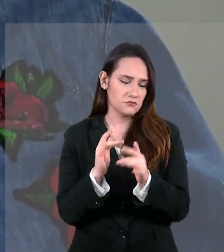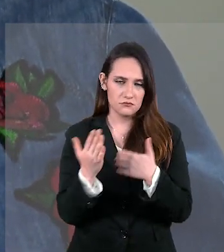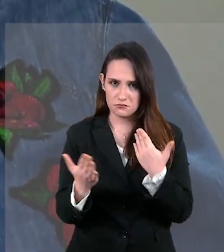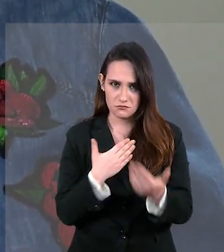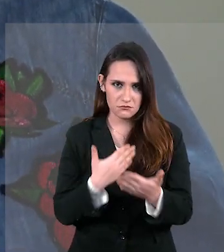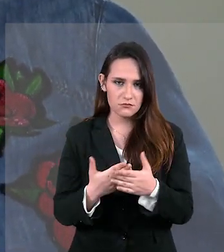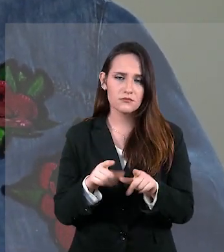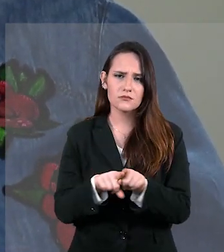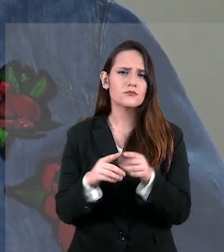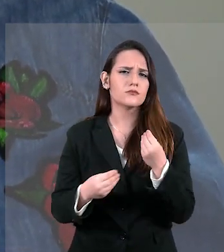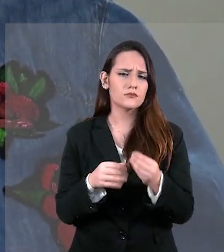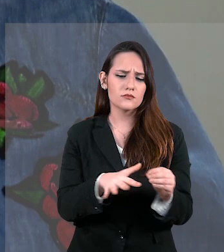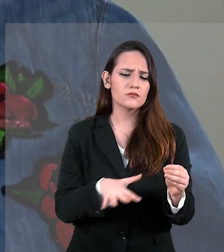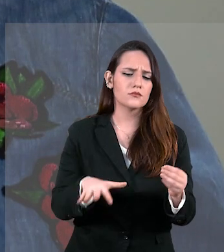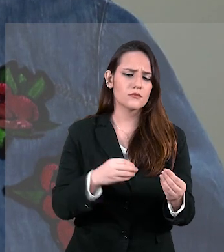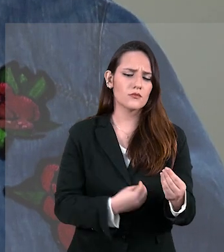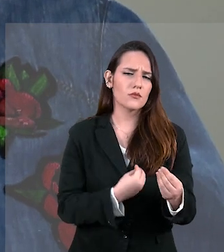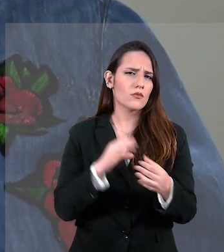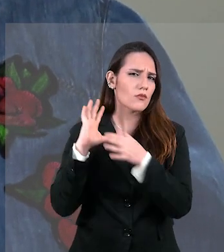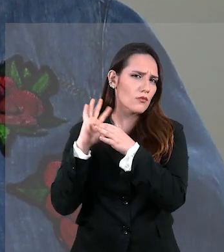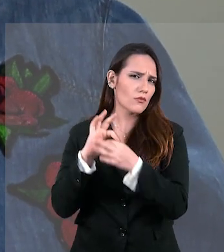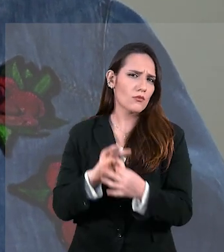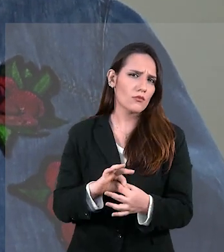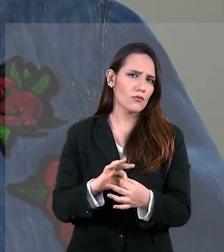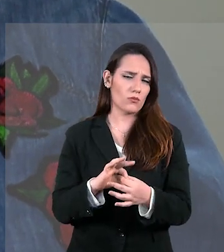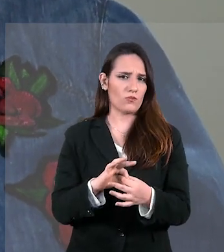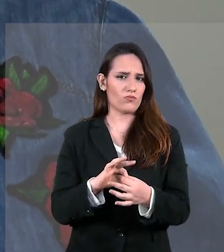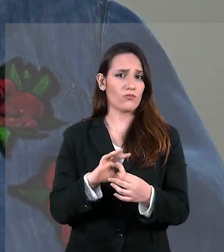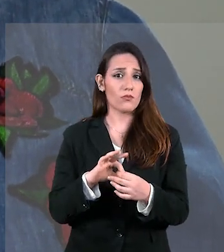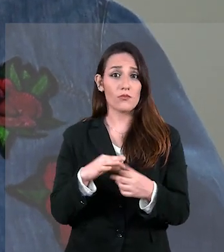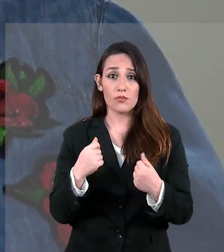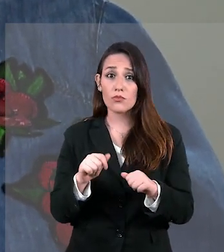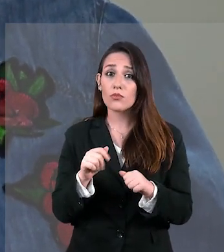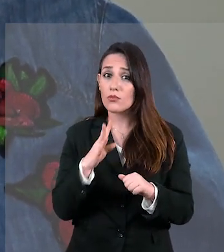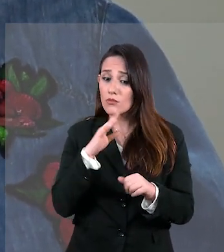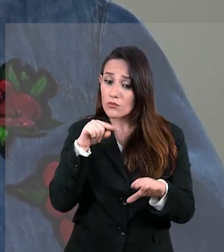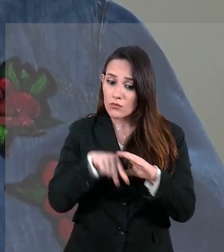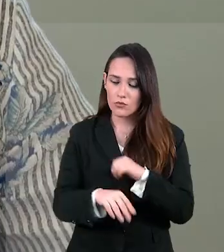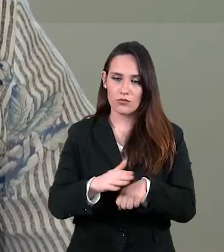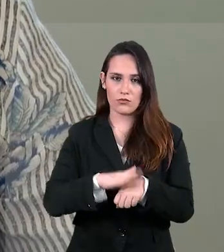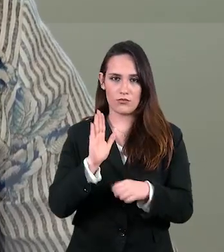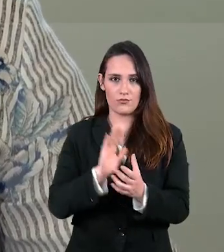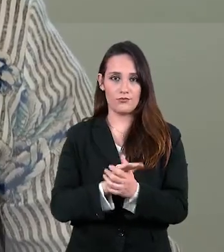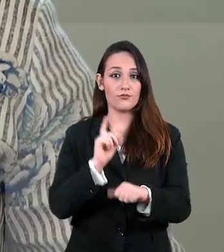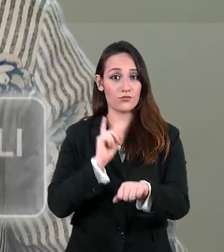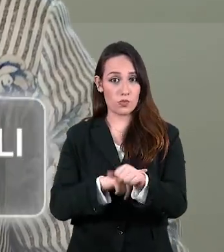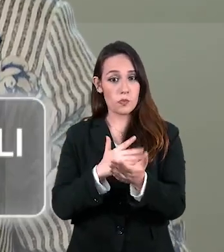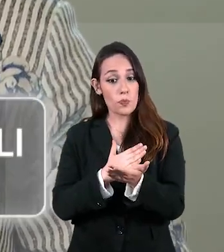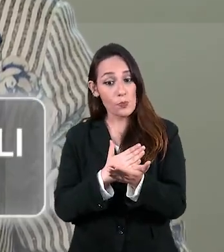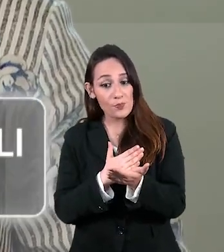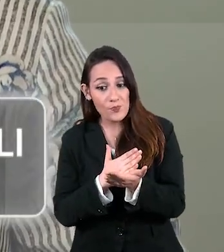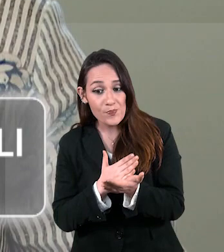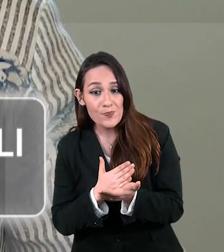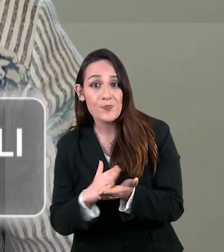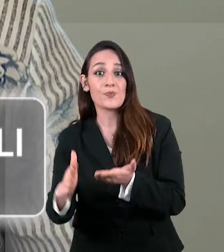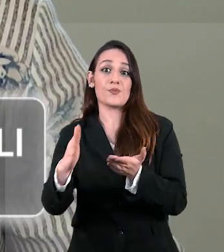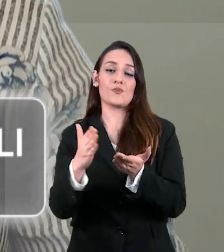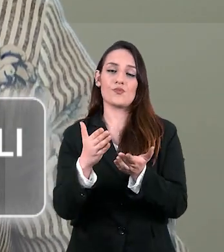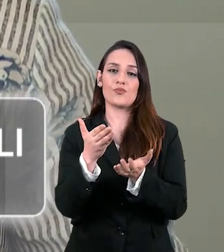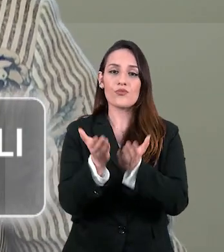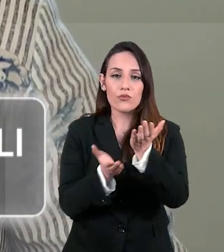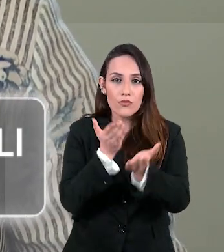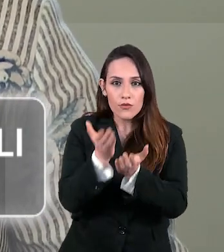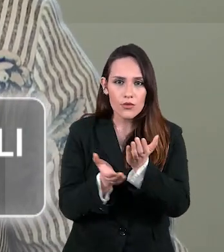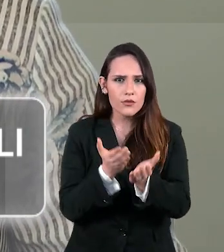no seu contexto social. Então, nós vamos trabalhar a sua intimidade. Quando ela entra no processo de psicoterapia,